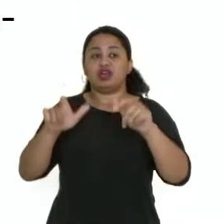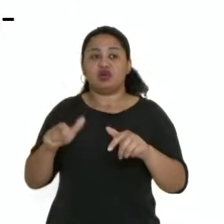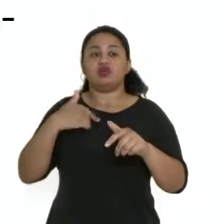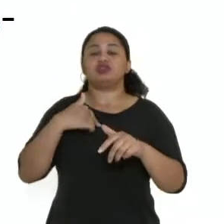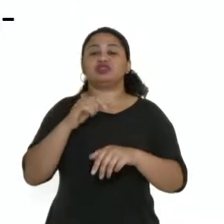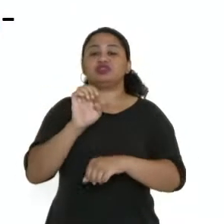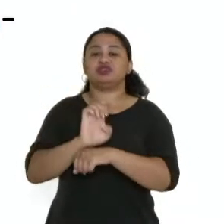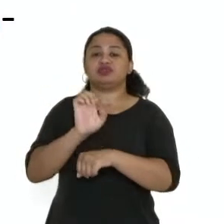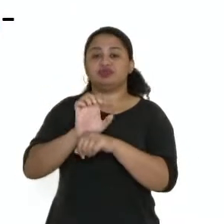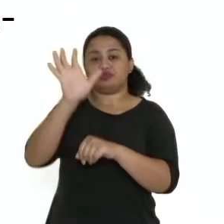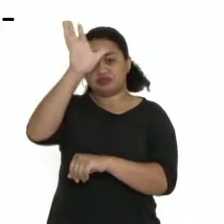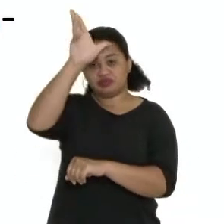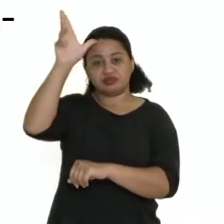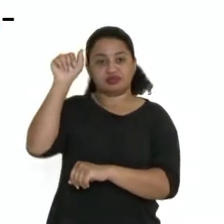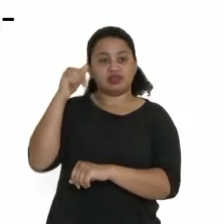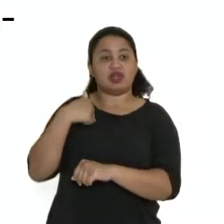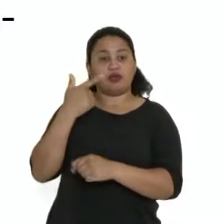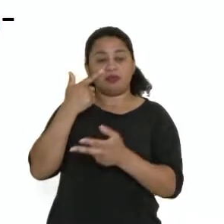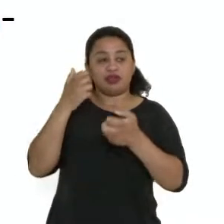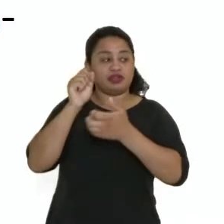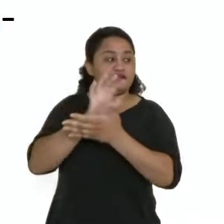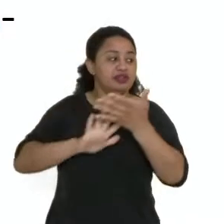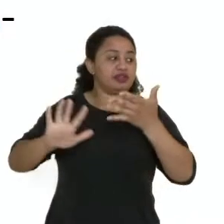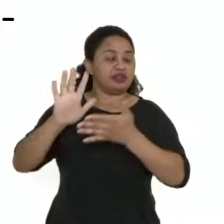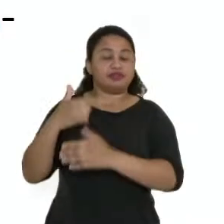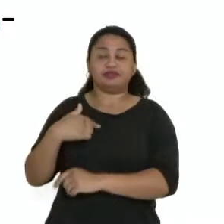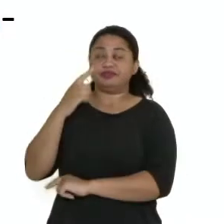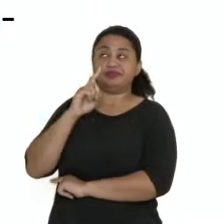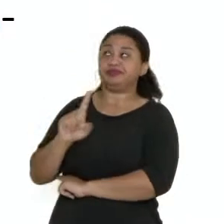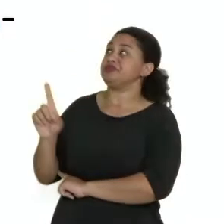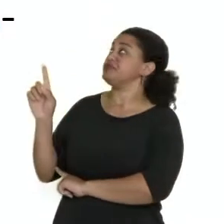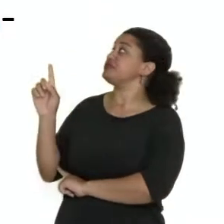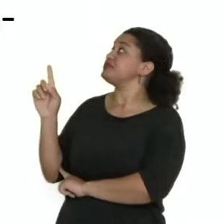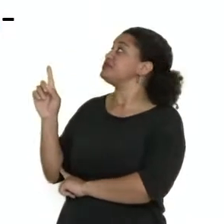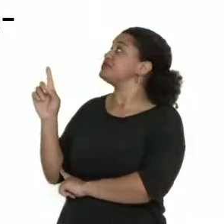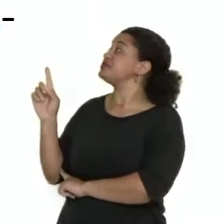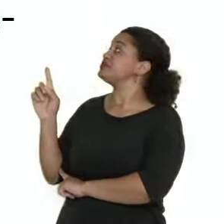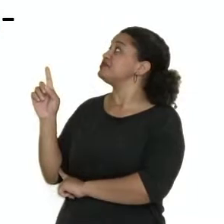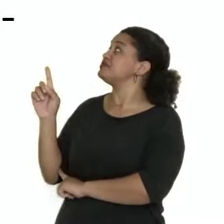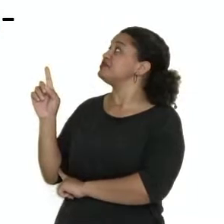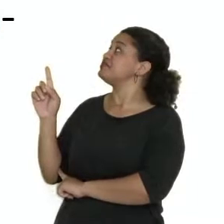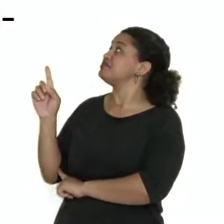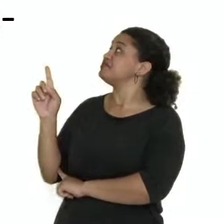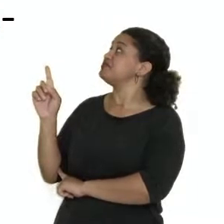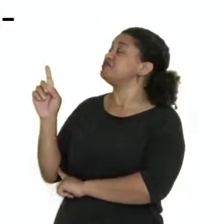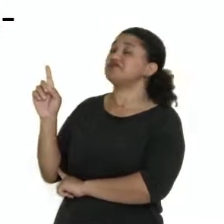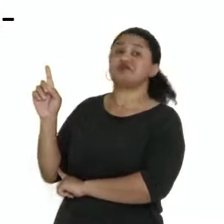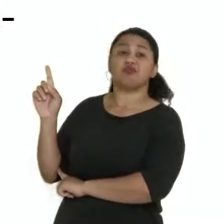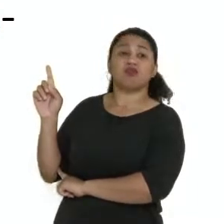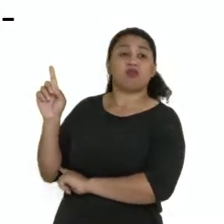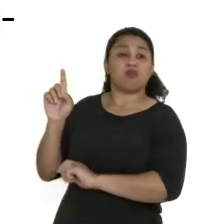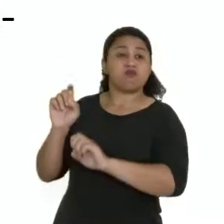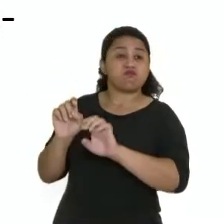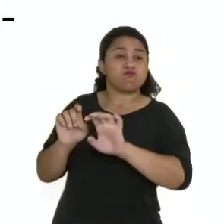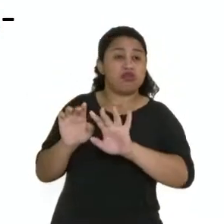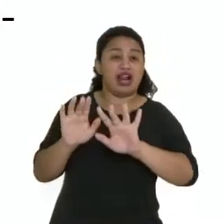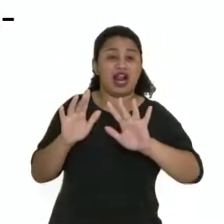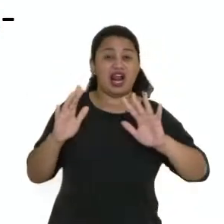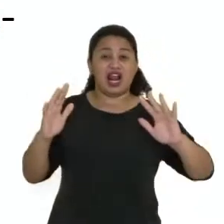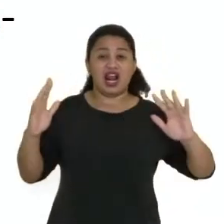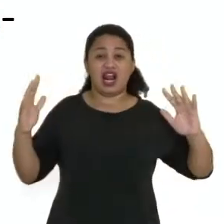imagem ali, você vai ver ali uma grande quantidade de pessoas ali que acompanham, Parece realmente jogos de futebol